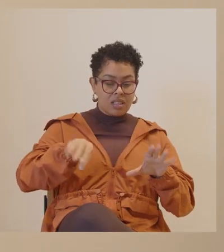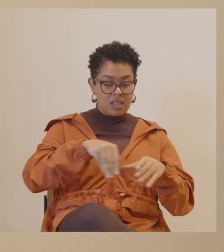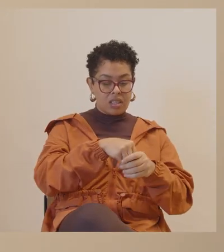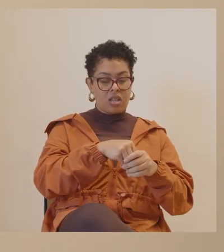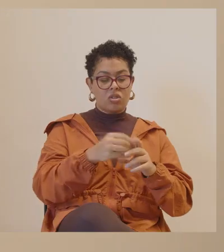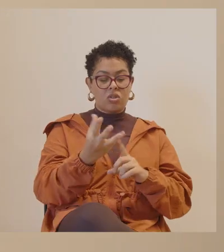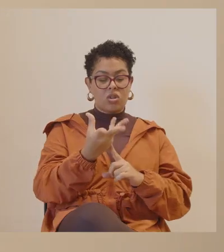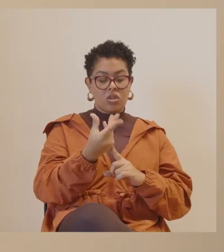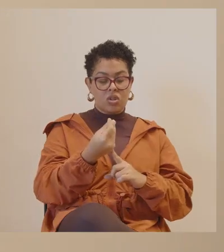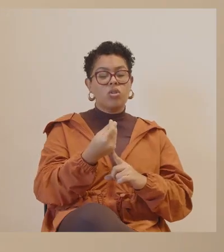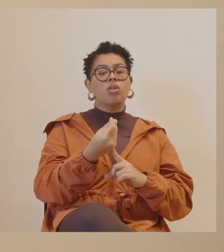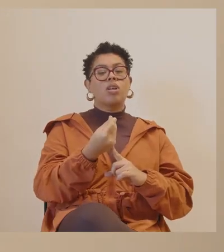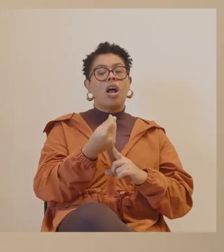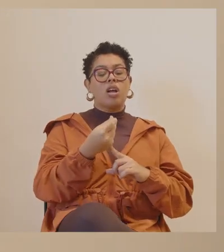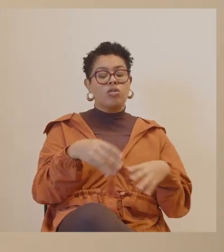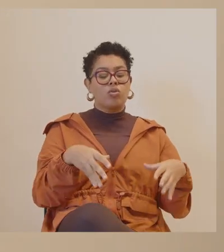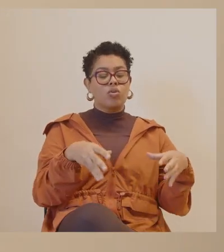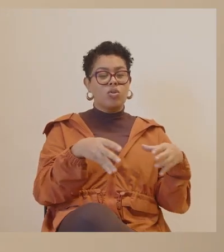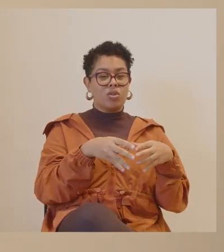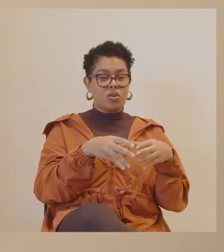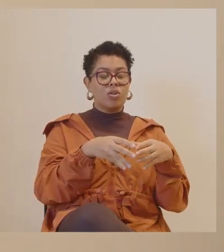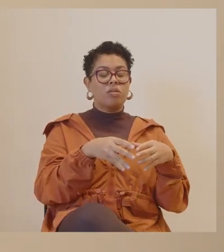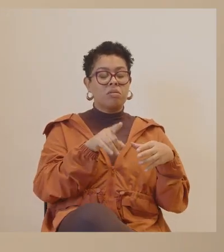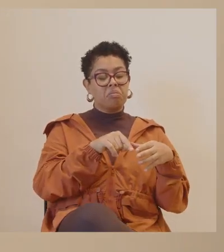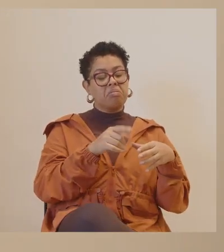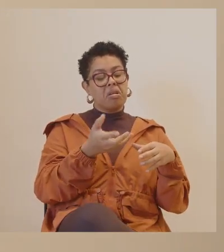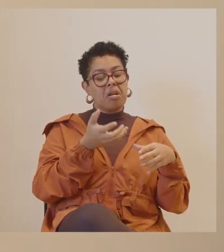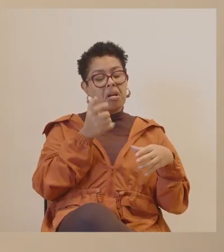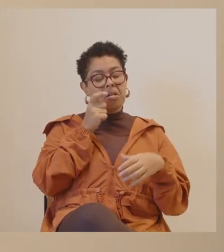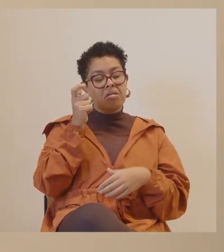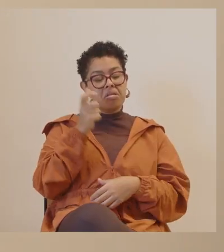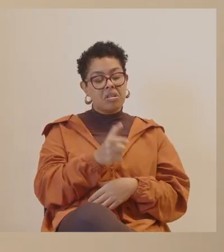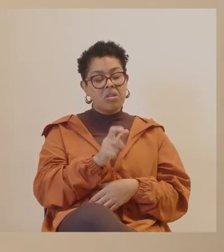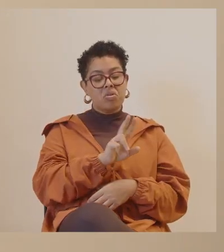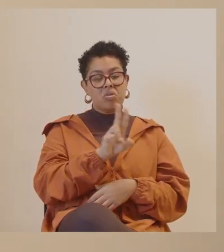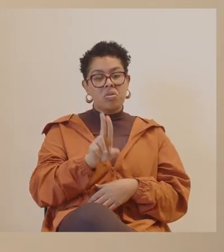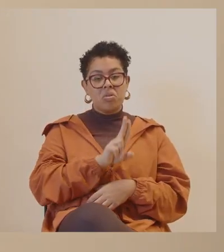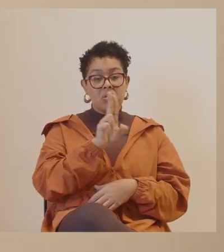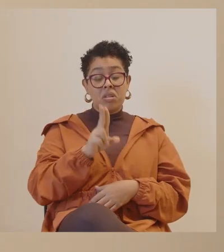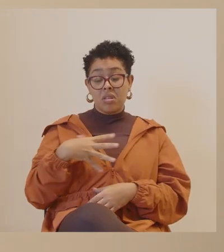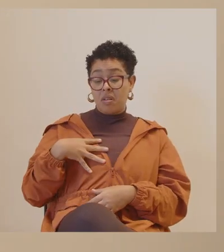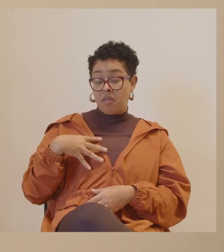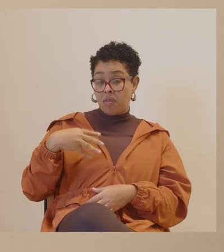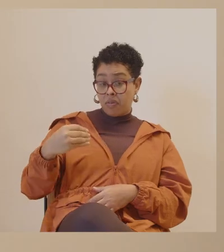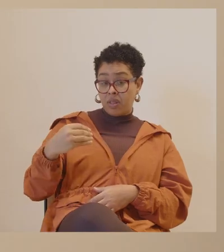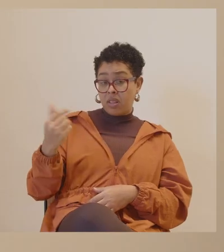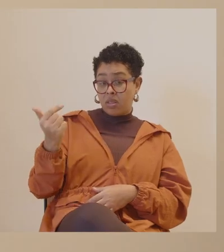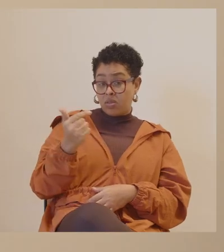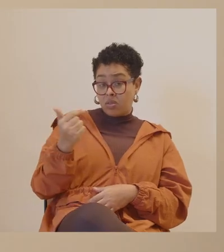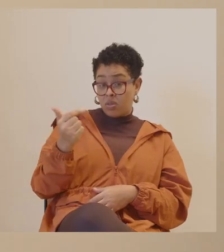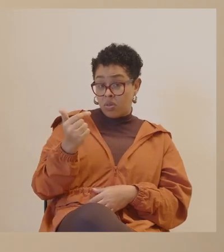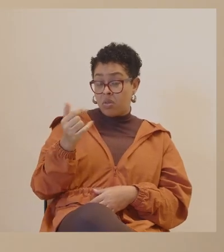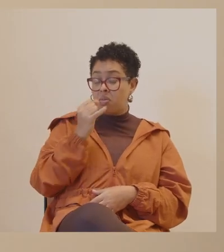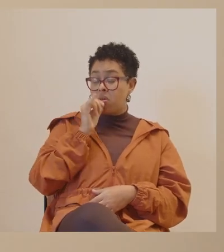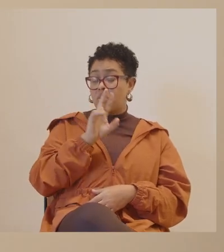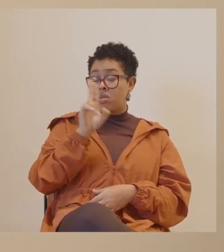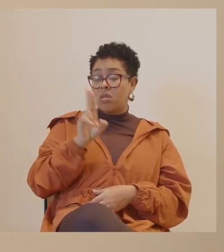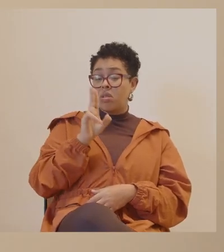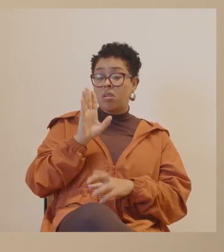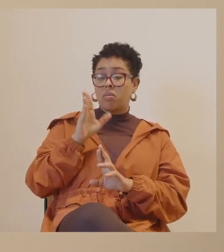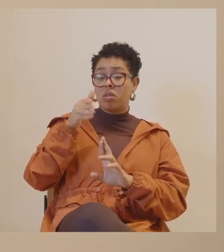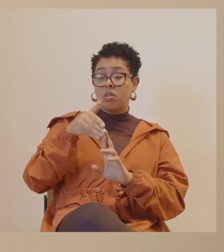dele, que ele resolva trabalhar com essas, usando as suas enteadas como modelo, trabalhar nessas figuras femininas. E